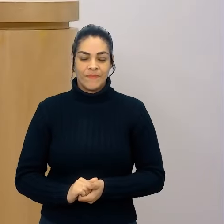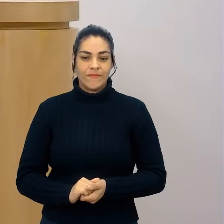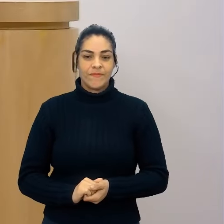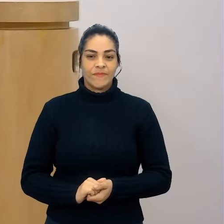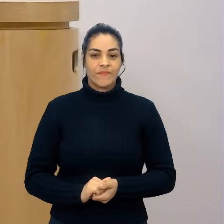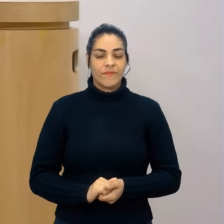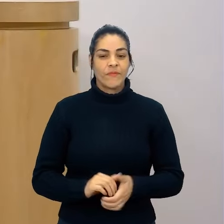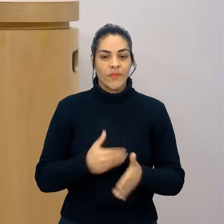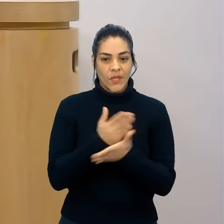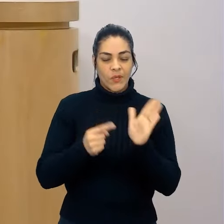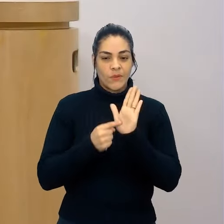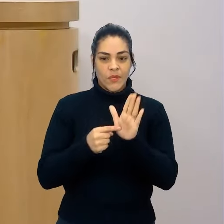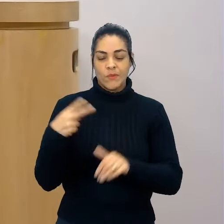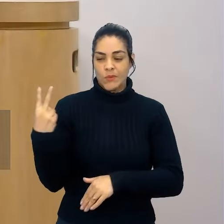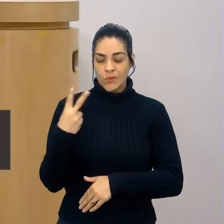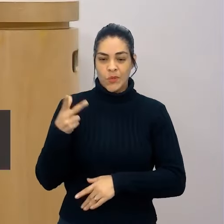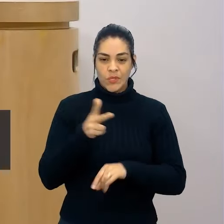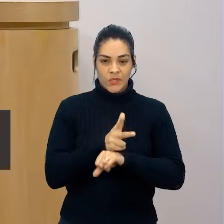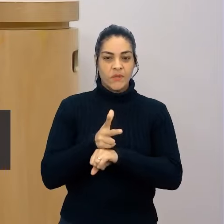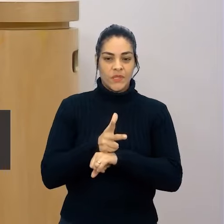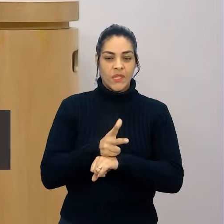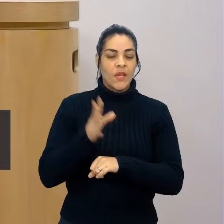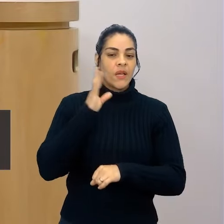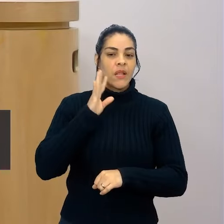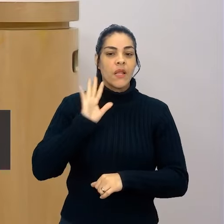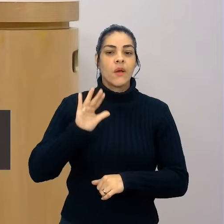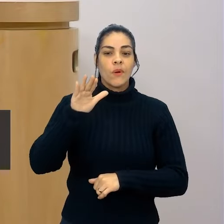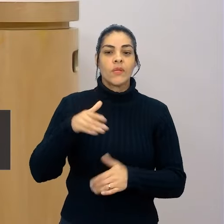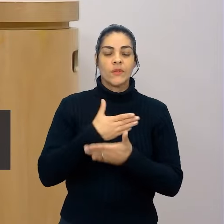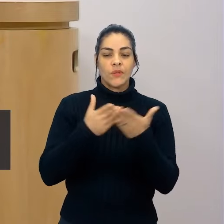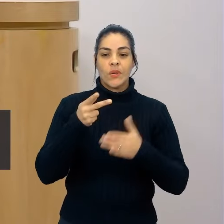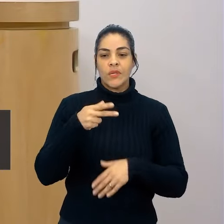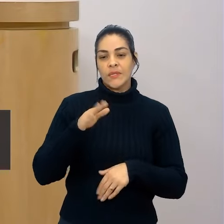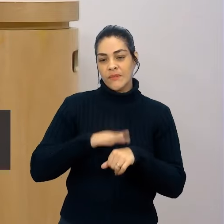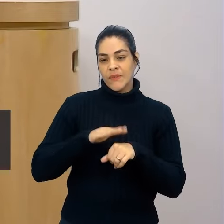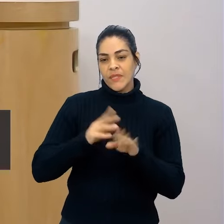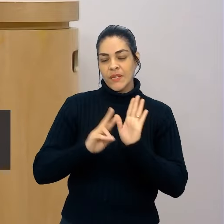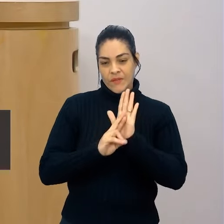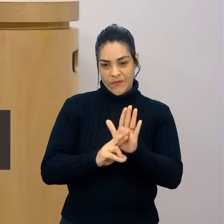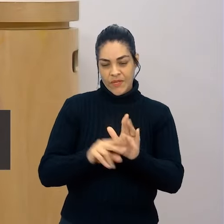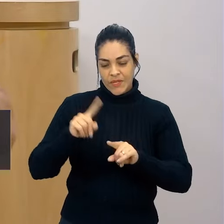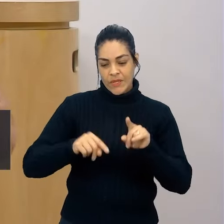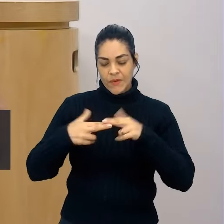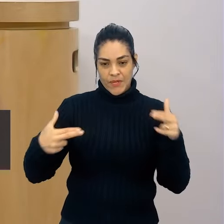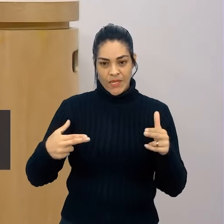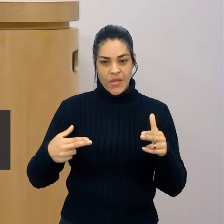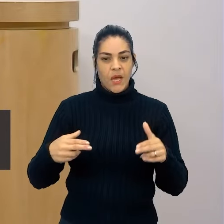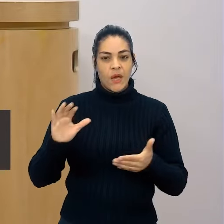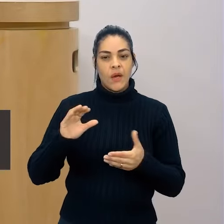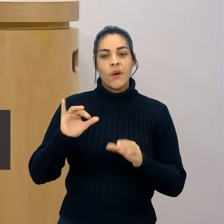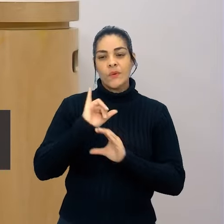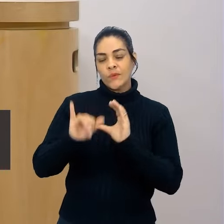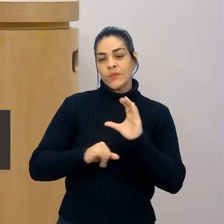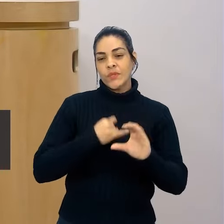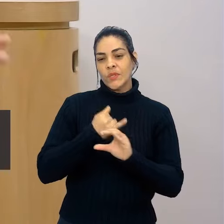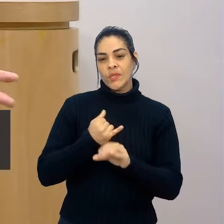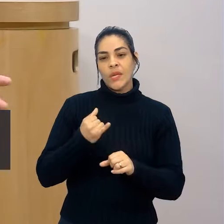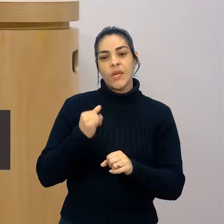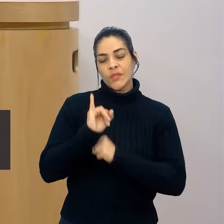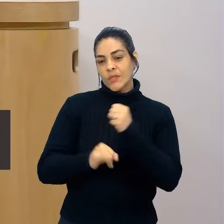Então a gente mostrou aí dois vídeos, né? Então é legal que a gente está fazendo uma referência ao material digital. Quando a gente coloca lá,